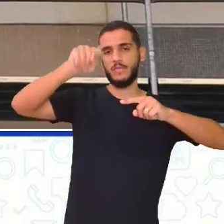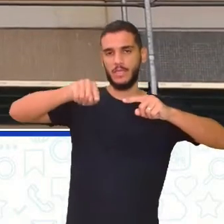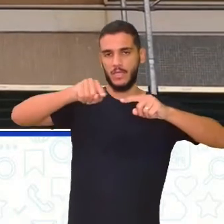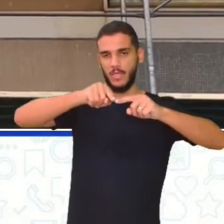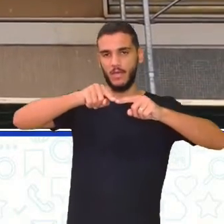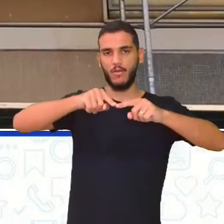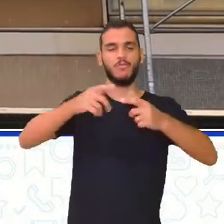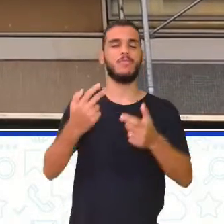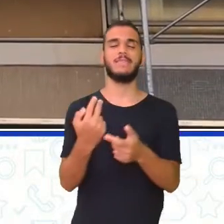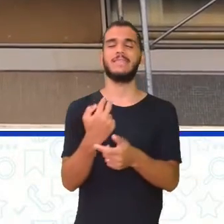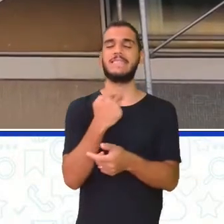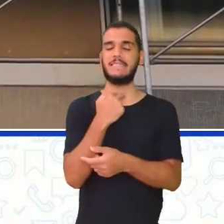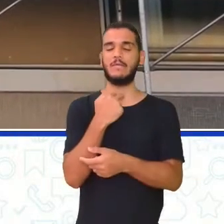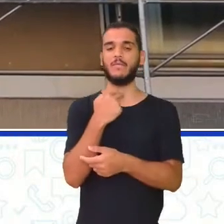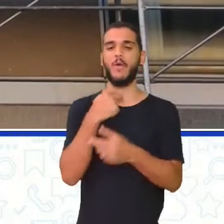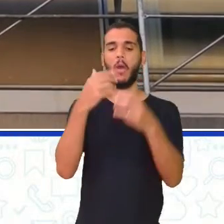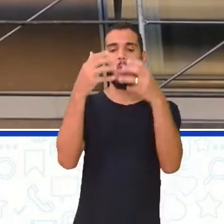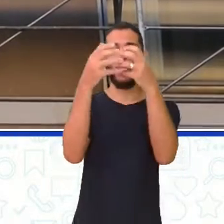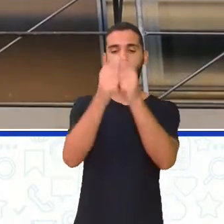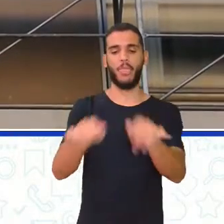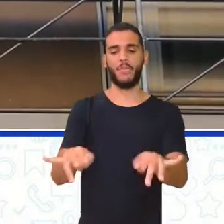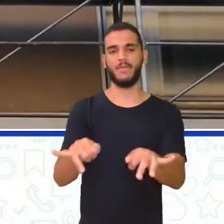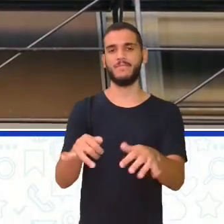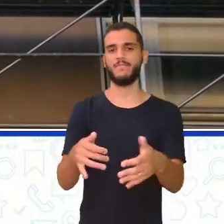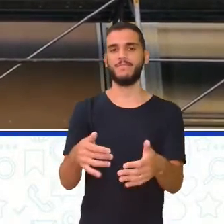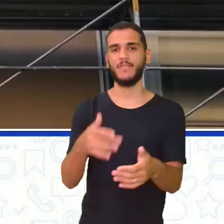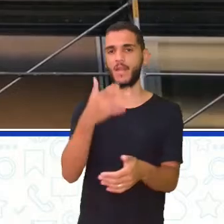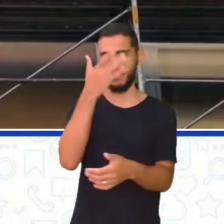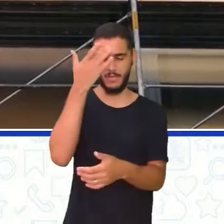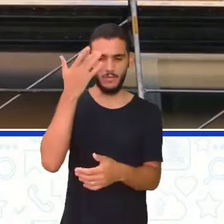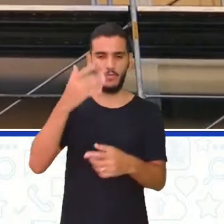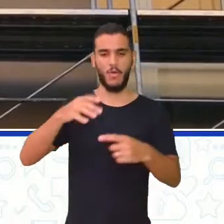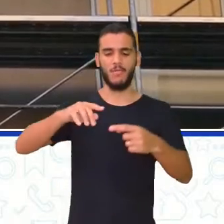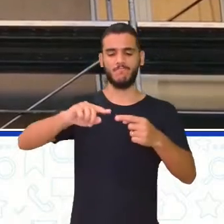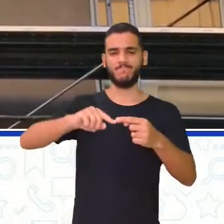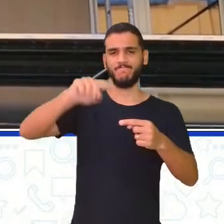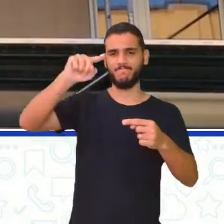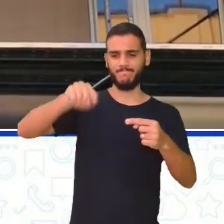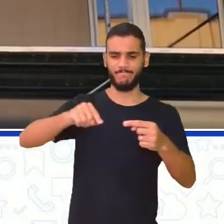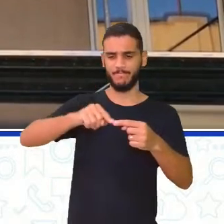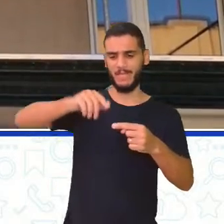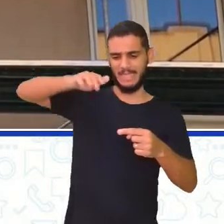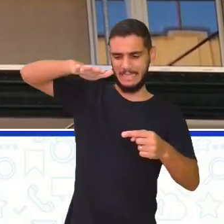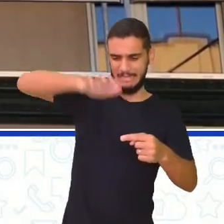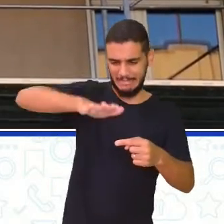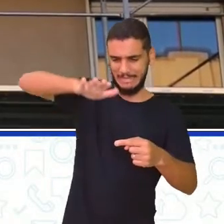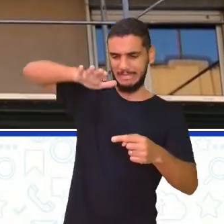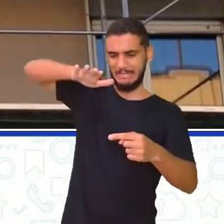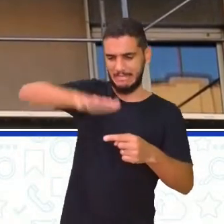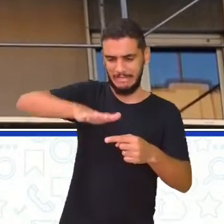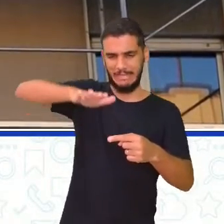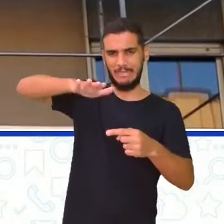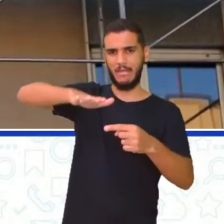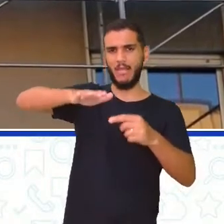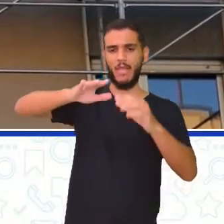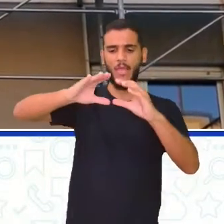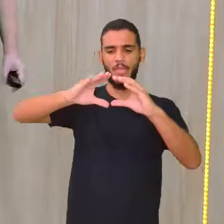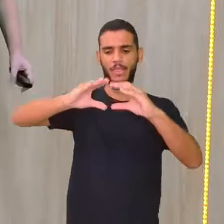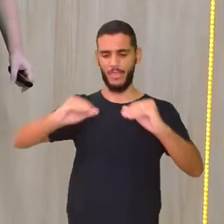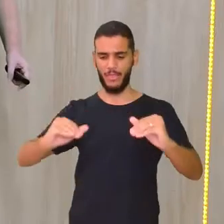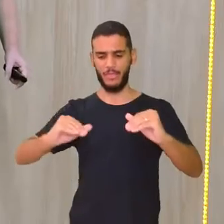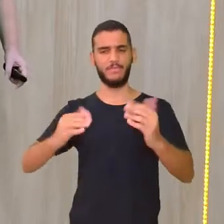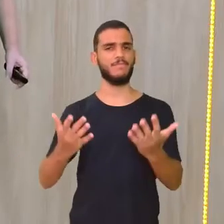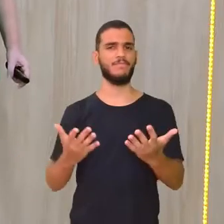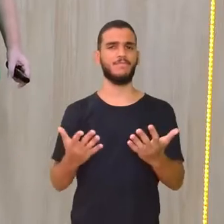eu provar isso, você não consegue. Se você empurrar, ele deixa de ser triângulo. Então,